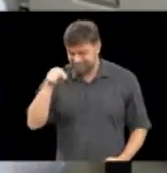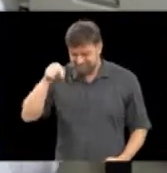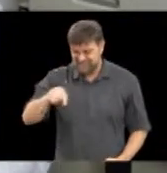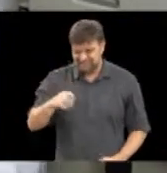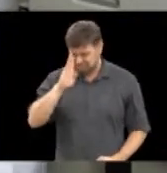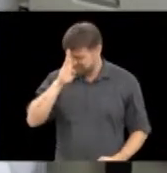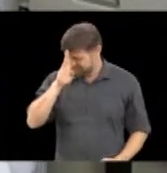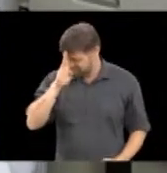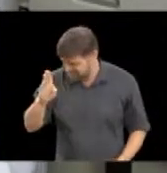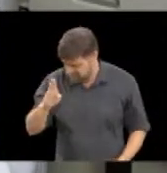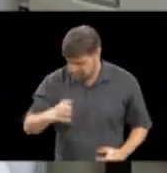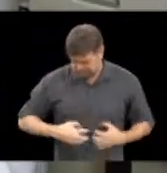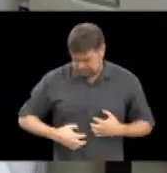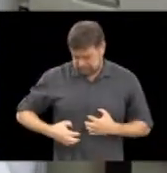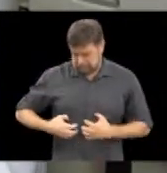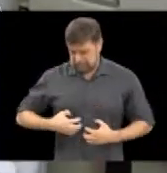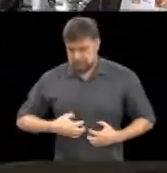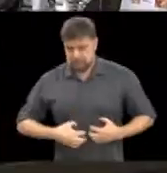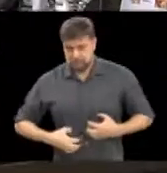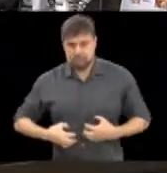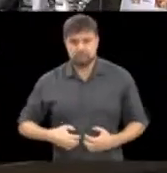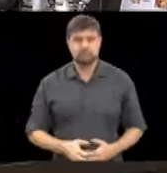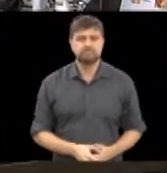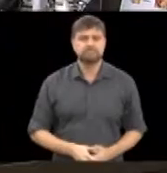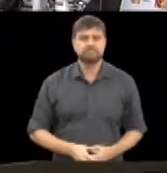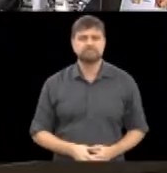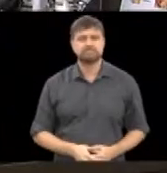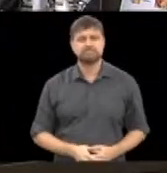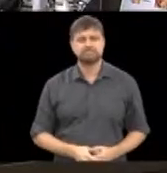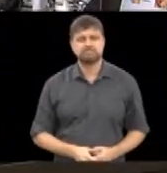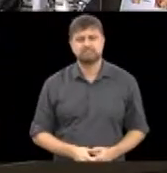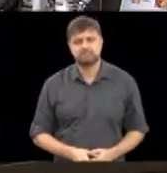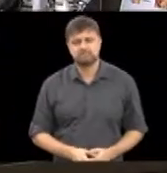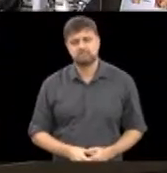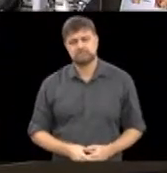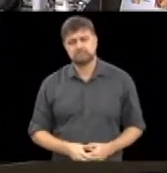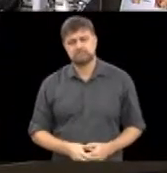o alimento mais prevalente. Então o paciente